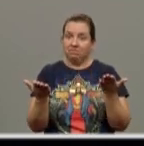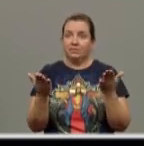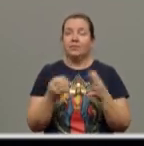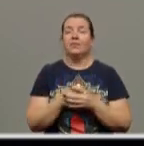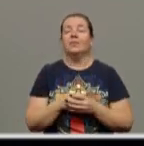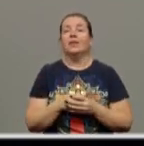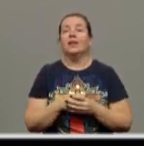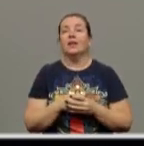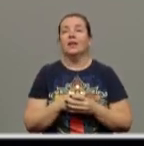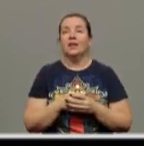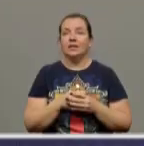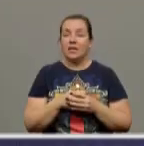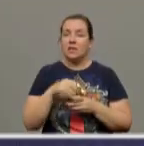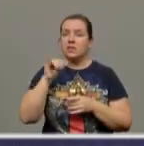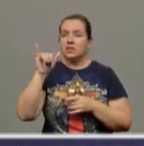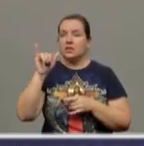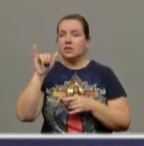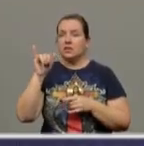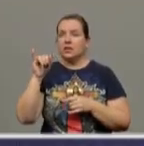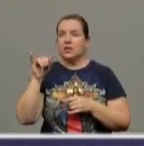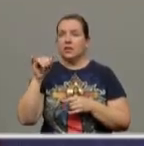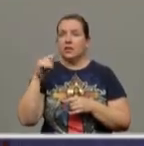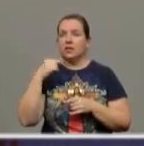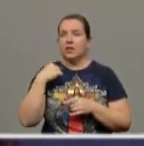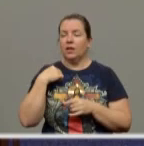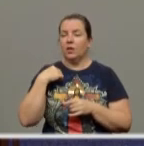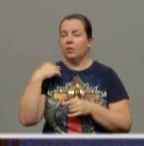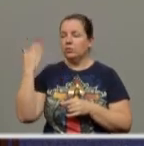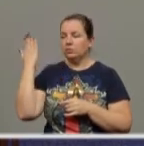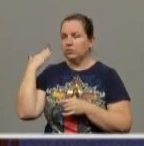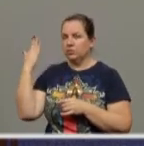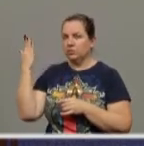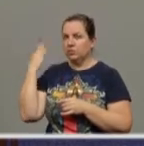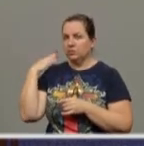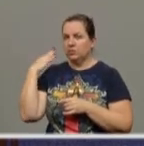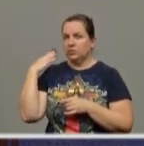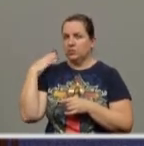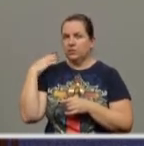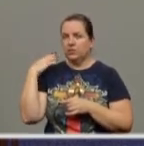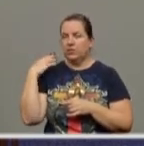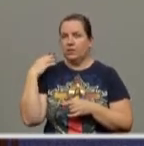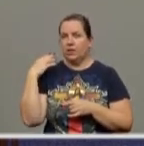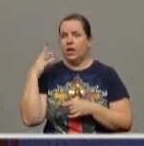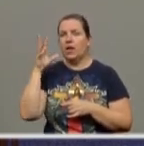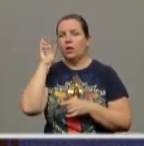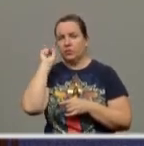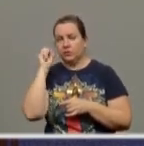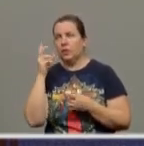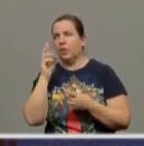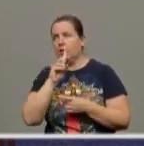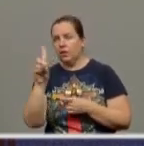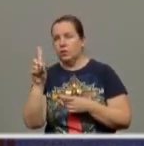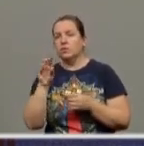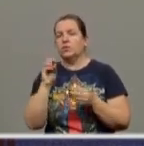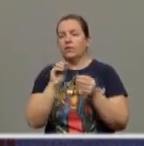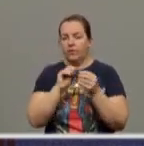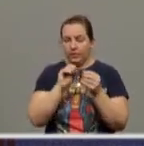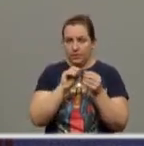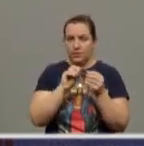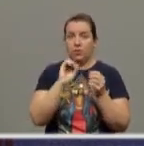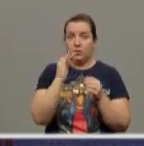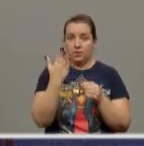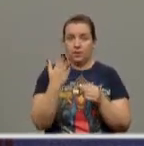Então, assim, naquele tempo que eu ouvi a Deus e falei, coloquei em prática, assim também Deus pode mudar a sua